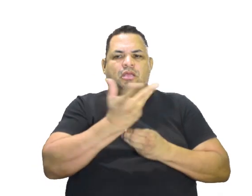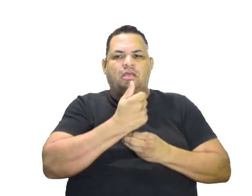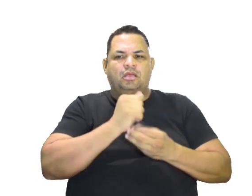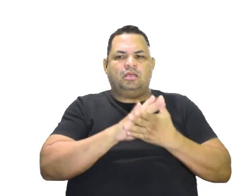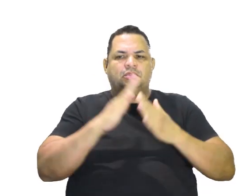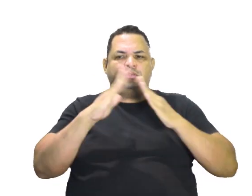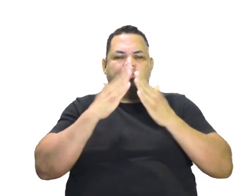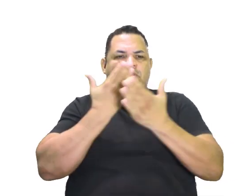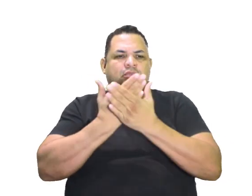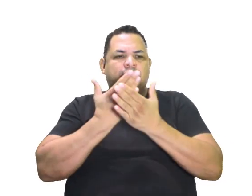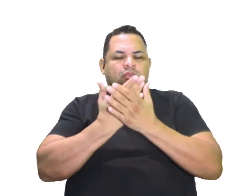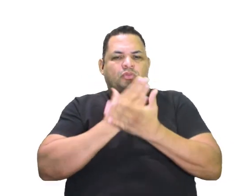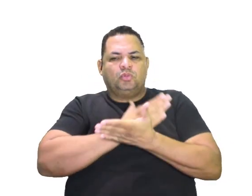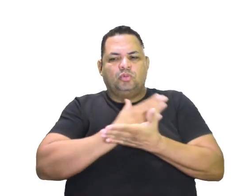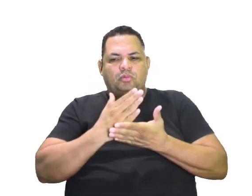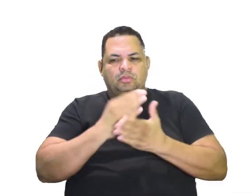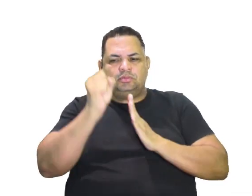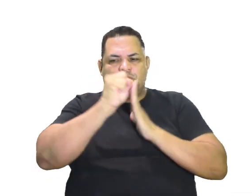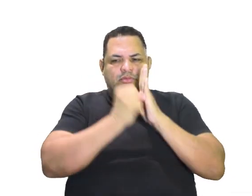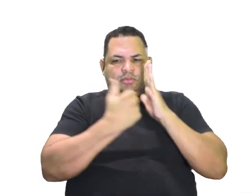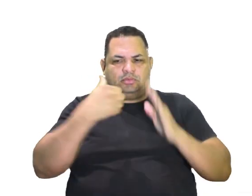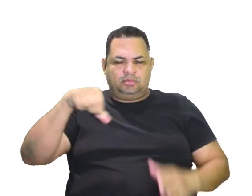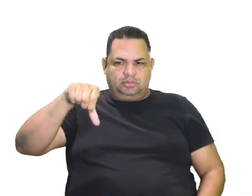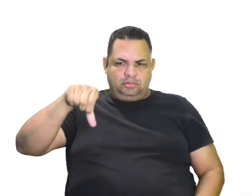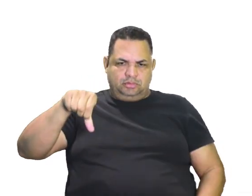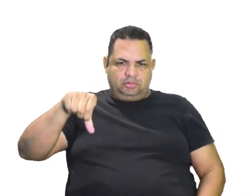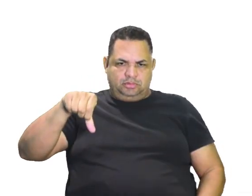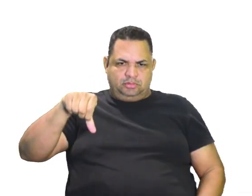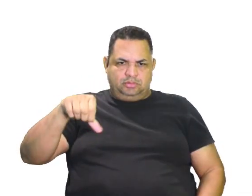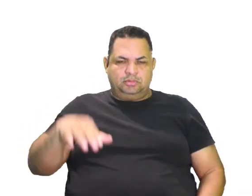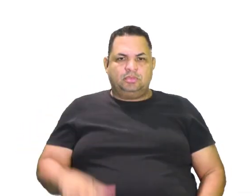do começo do século XIX.